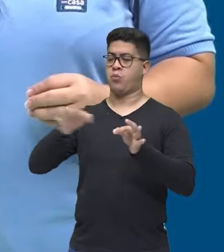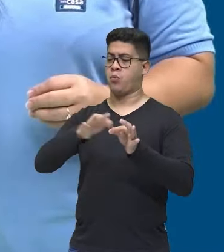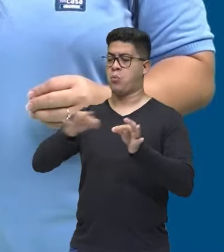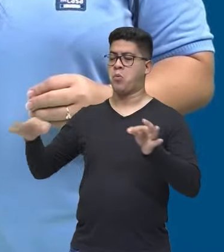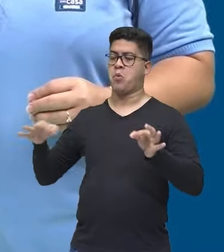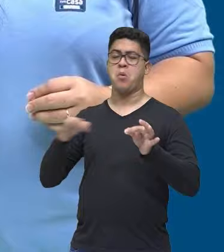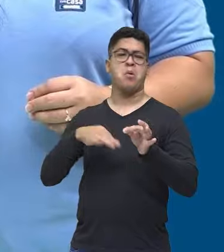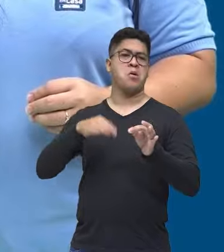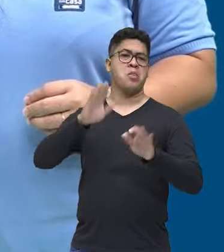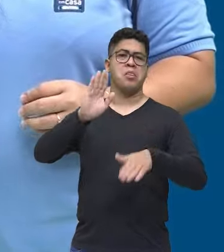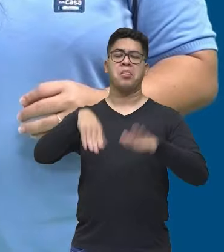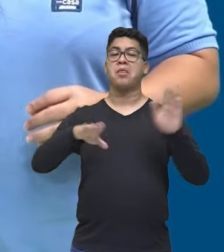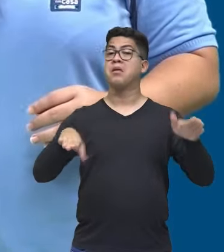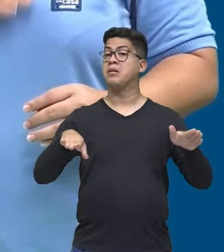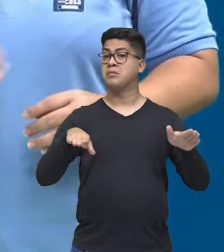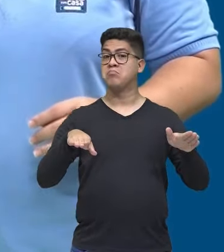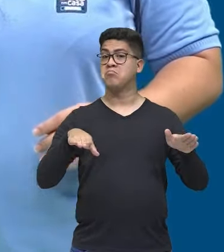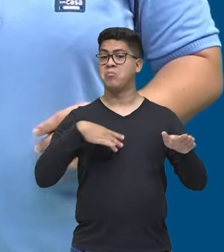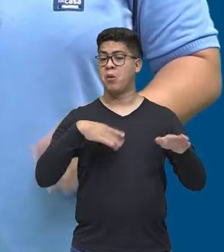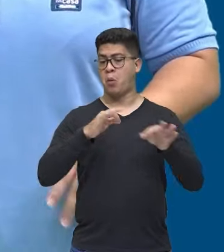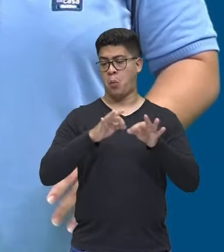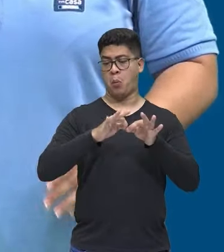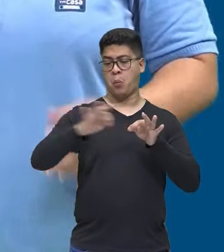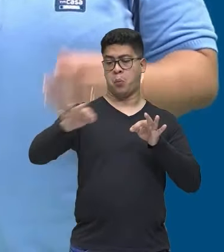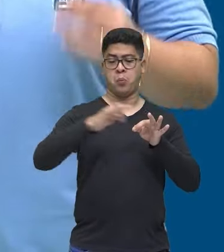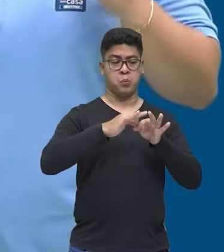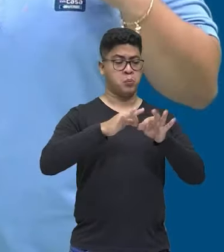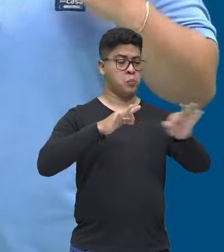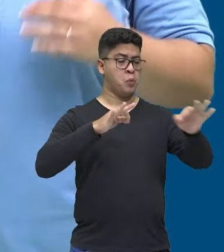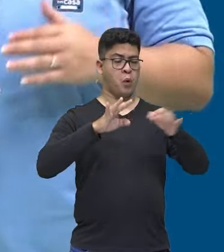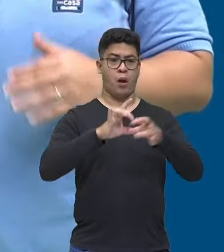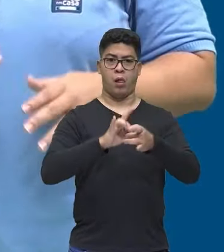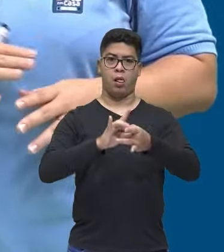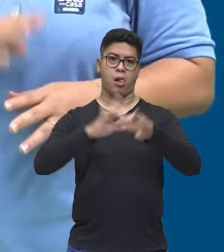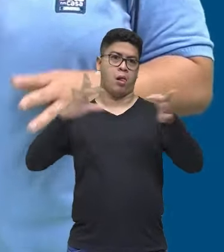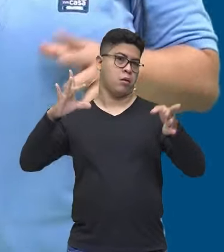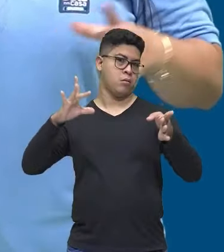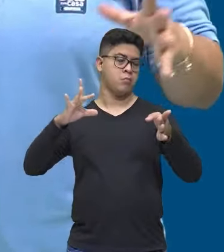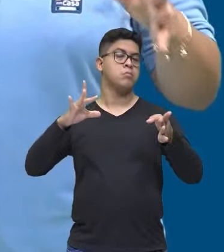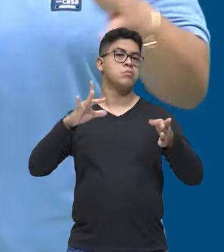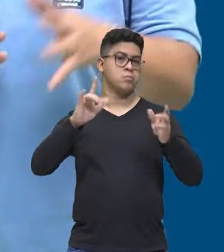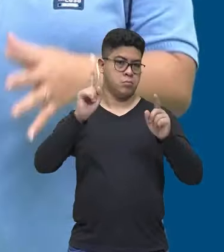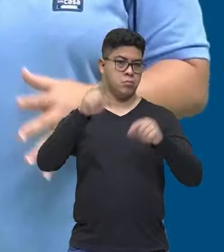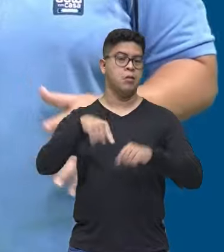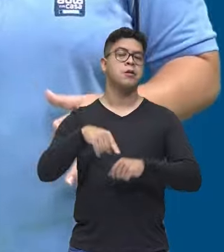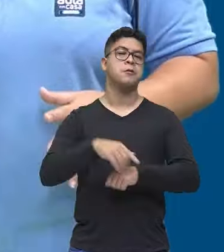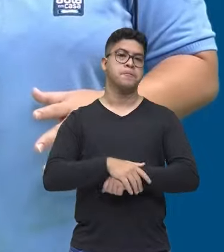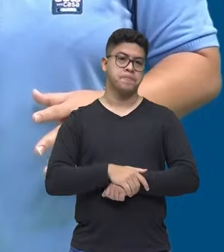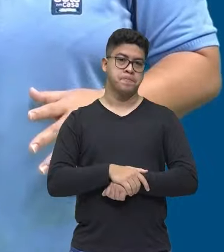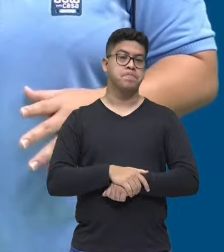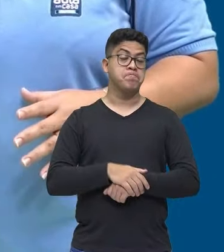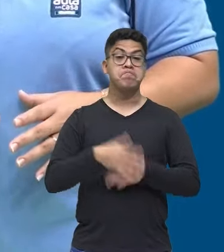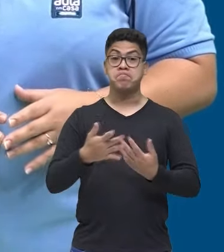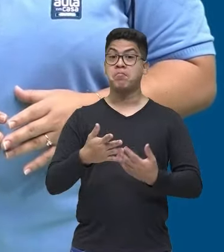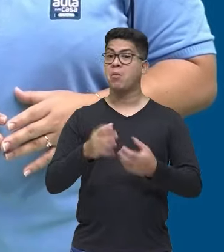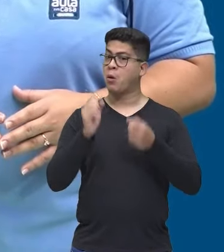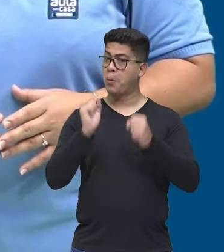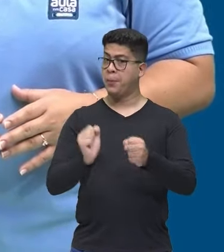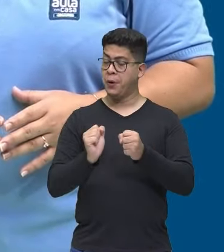casas estiverem livres. Então, ela pode ir na diagonal, na horizontal, na vertical e pode capturar as peças que estão aí